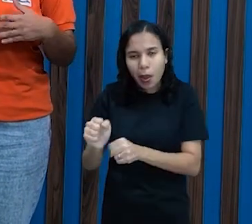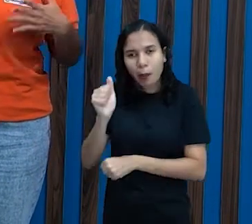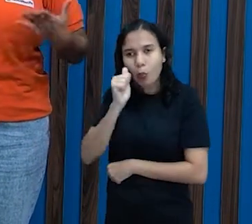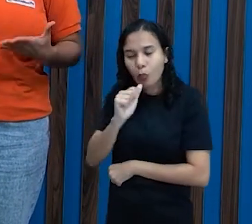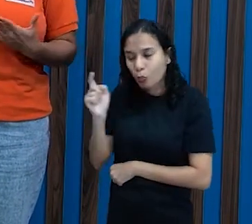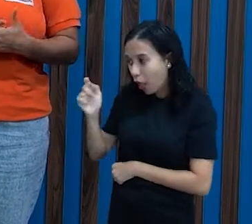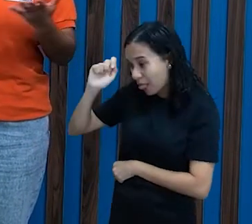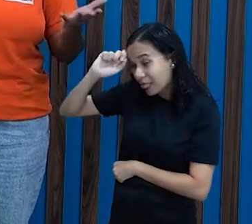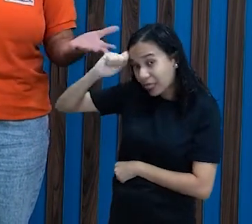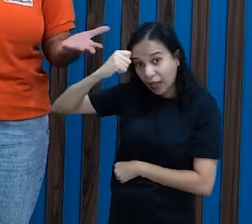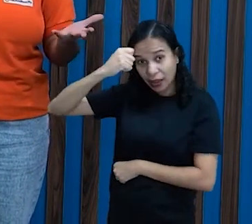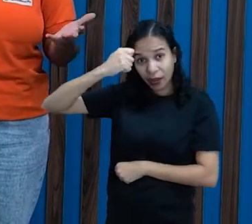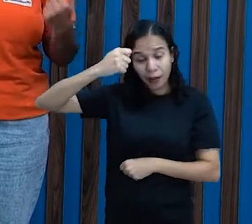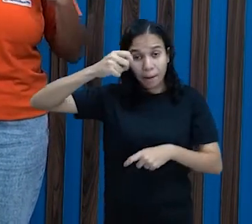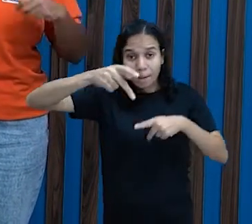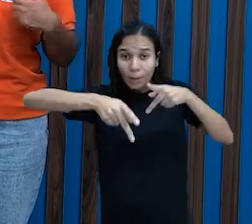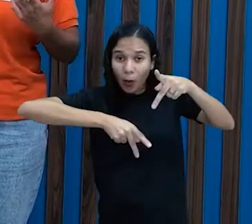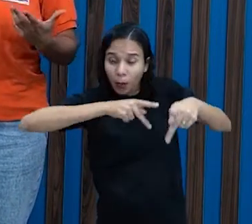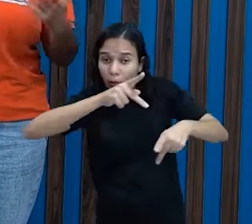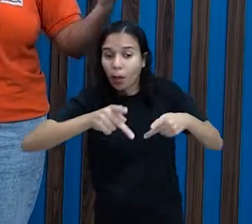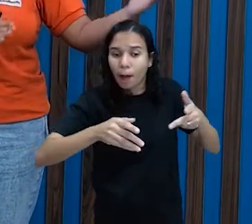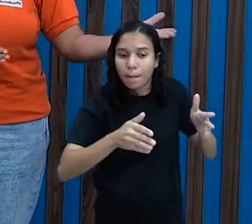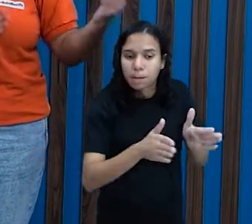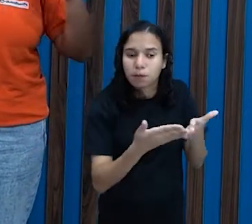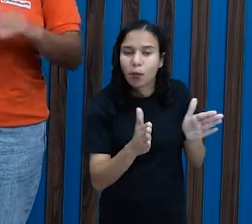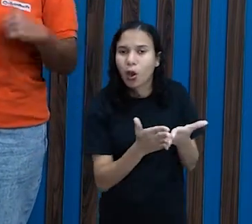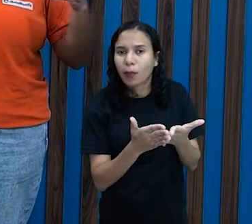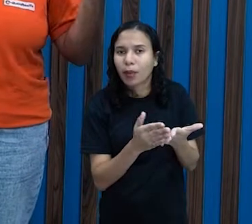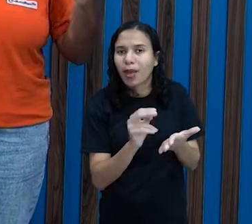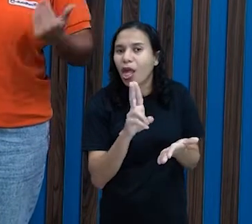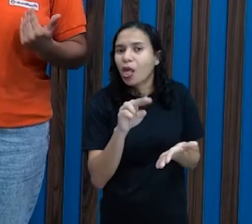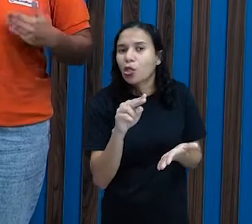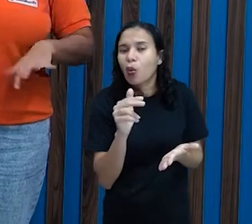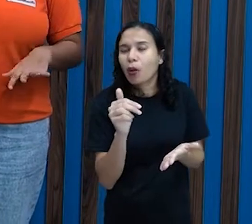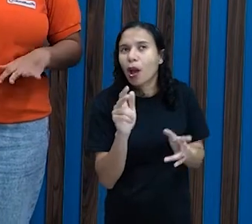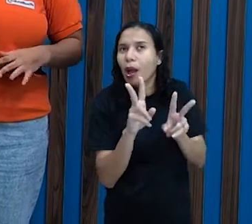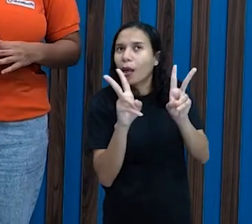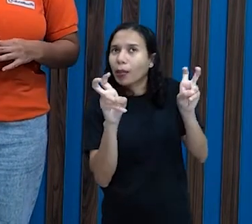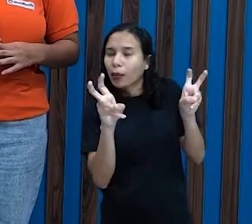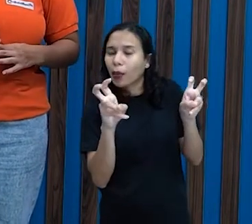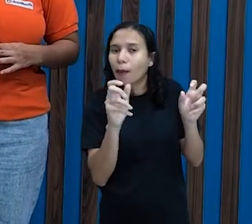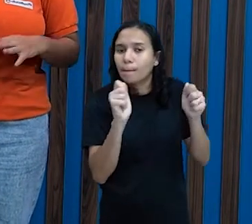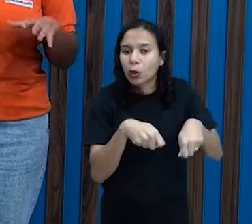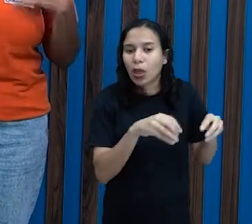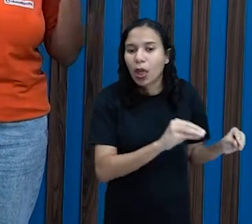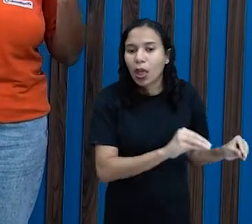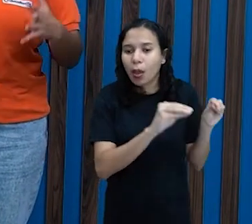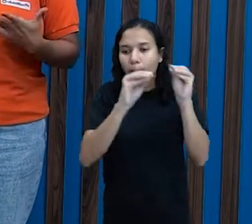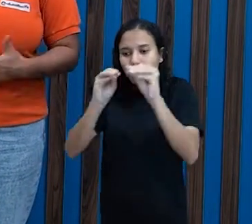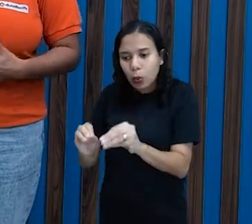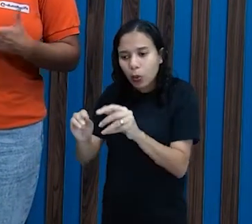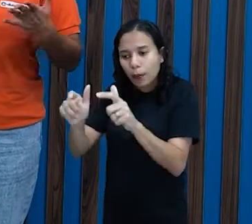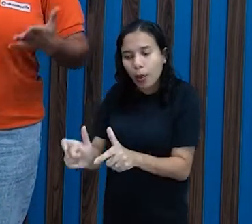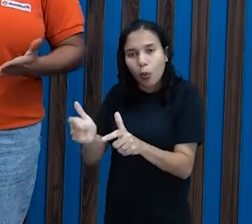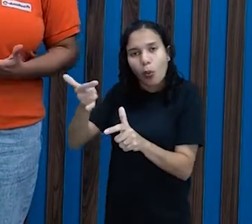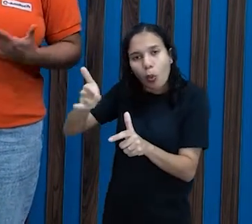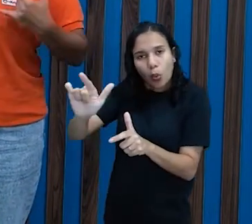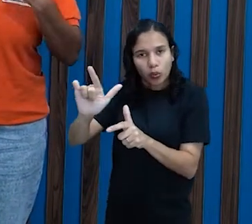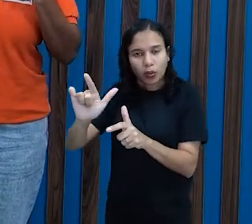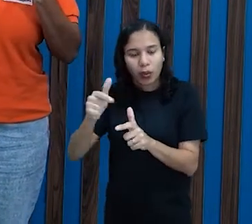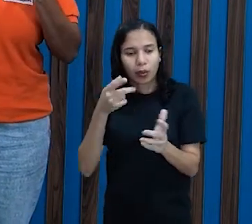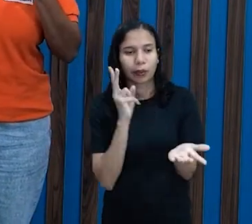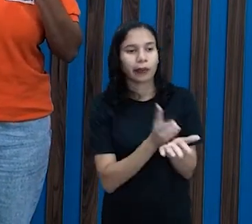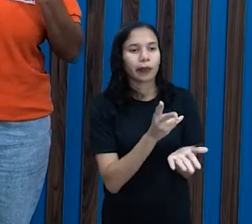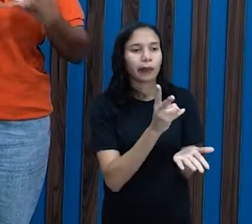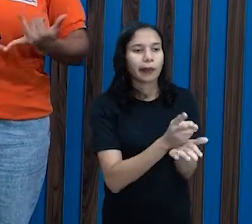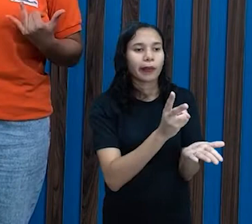uma classe popular, jamais, em tese, deveria galgar os espaços e ocupar os espaços que ela ocupa, sendo